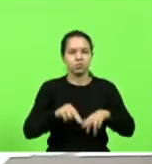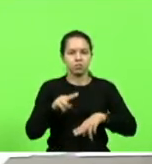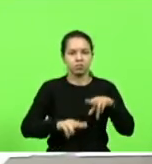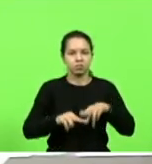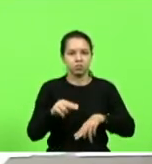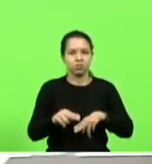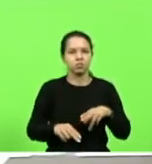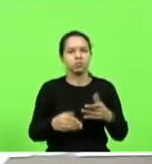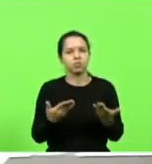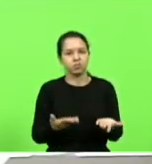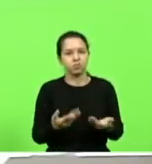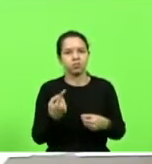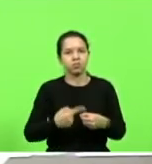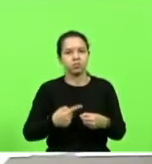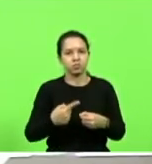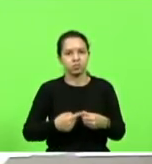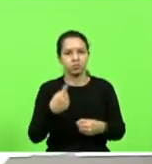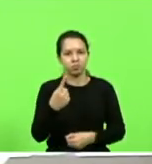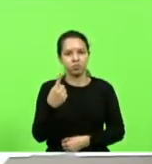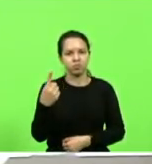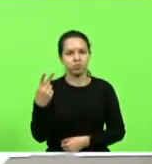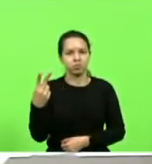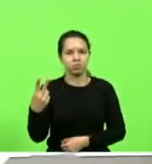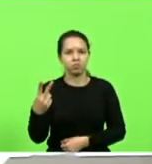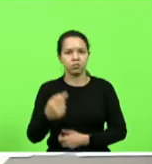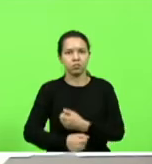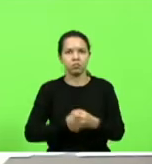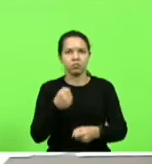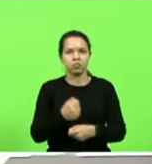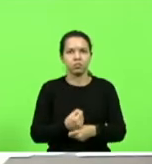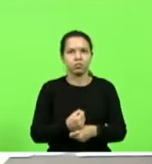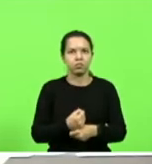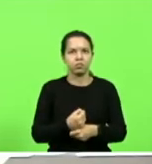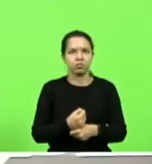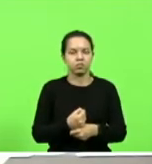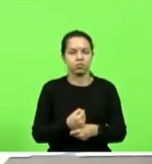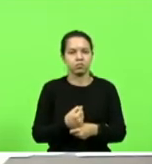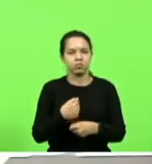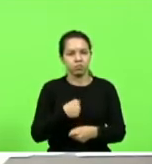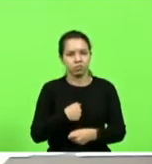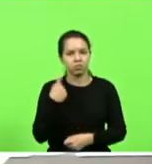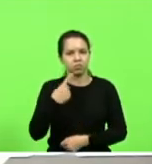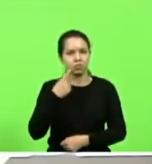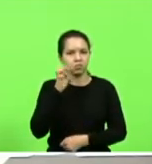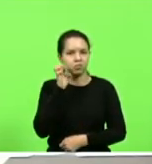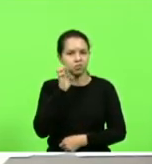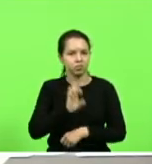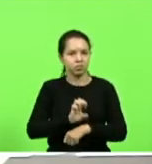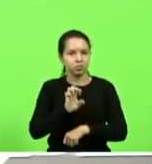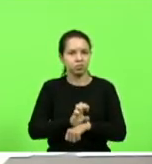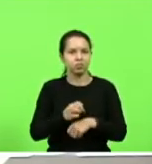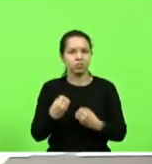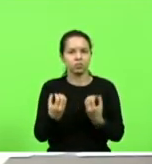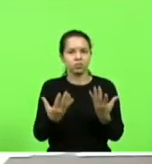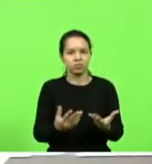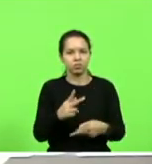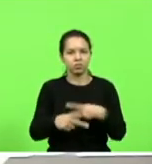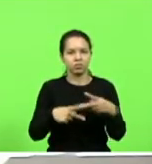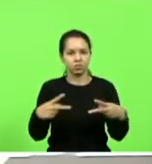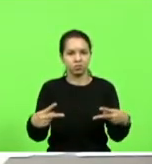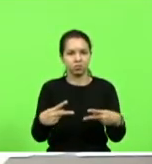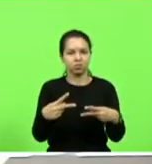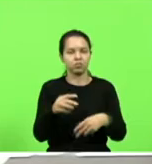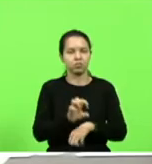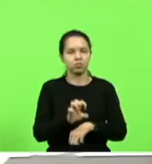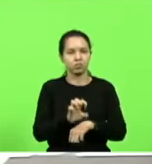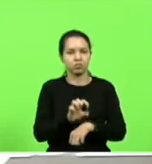eu, como deputado estadual, gostaria de dar o presente à nossa cidade. E quem criou a